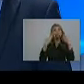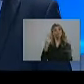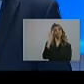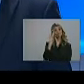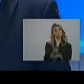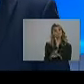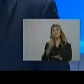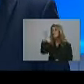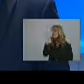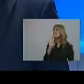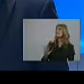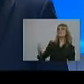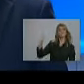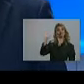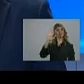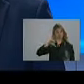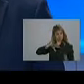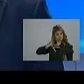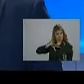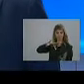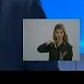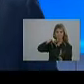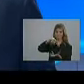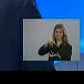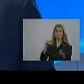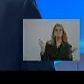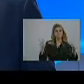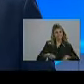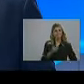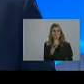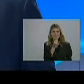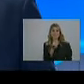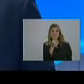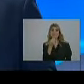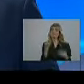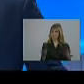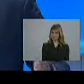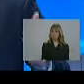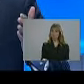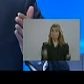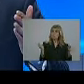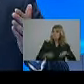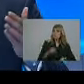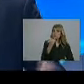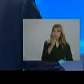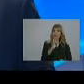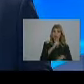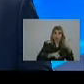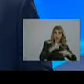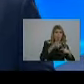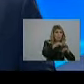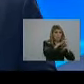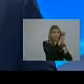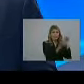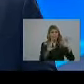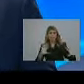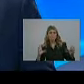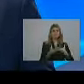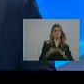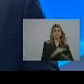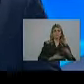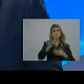ao Brasil, ao mundo que era possível. E isso foi resultado do trabalho de todos, principalmente